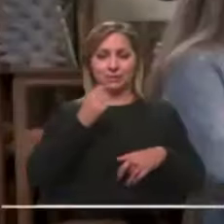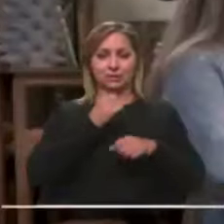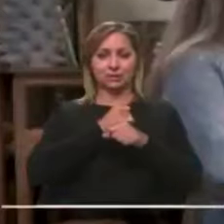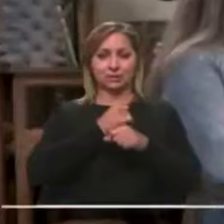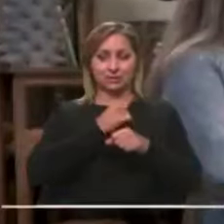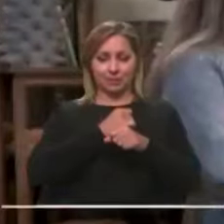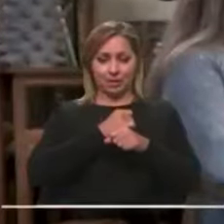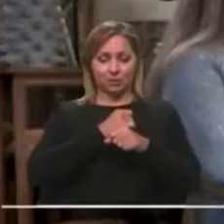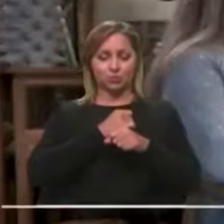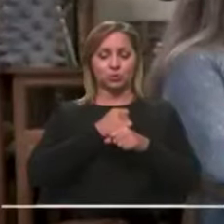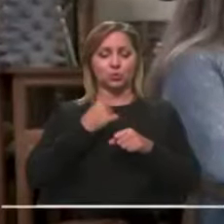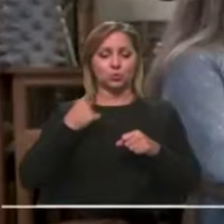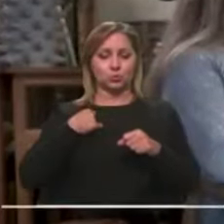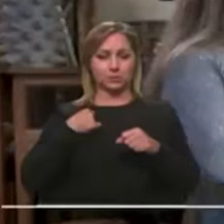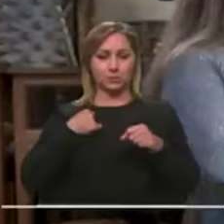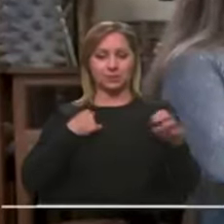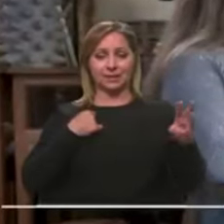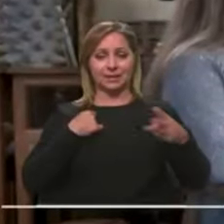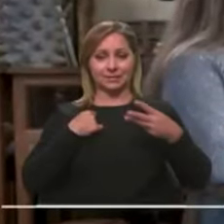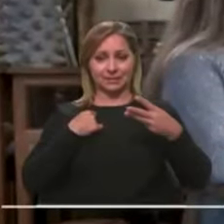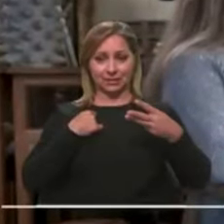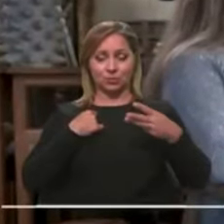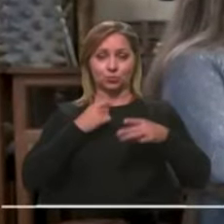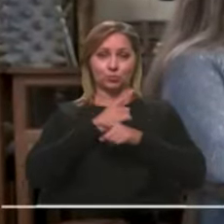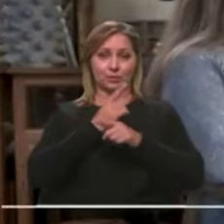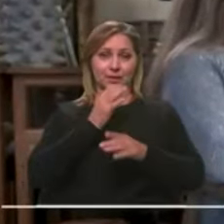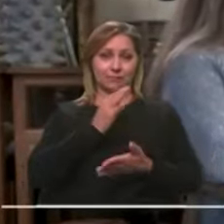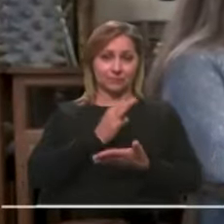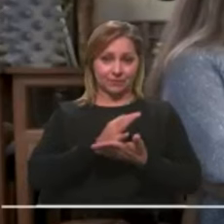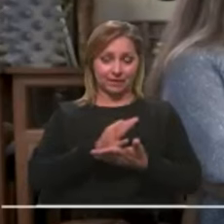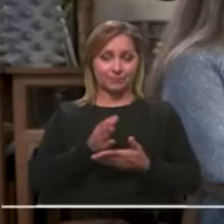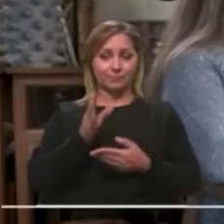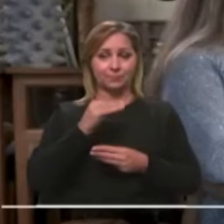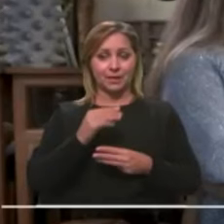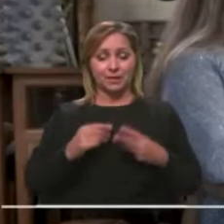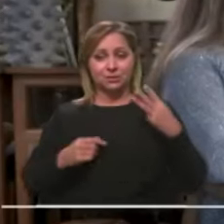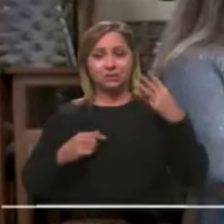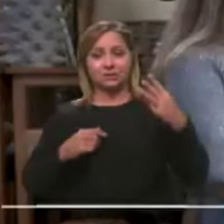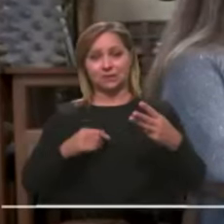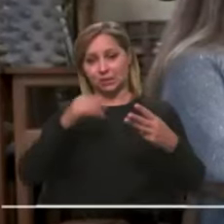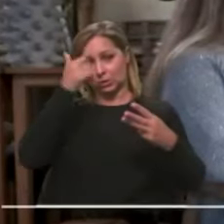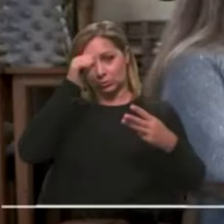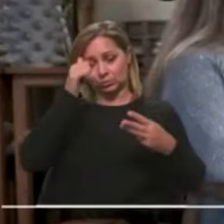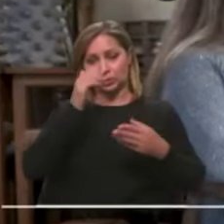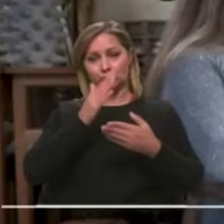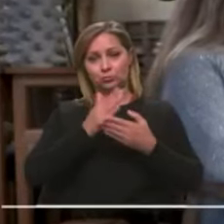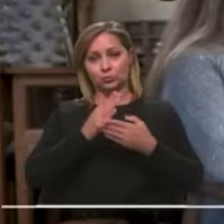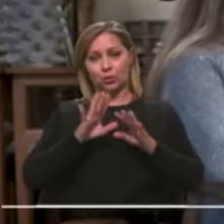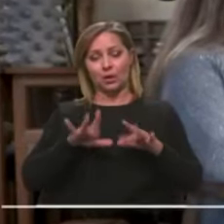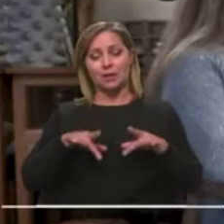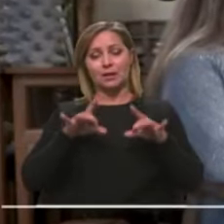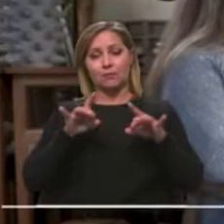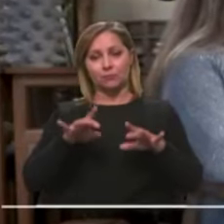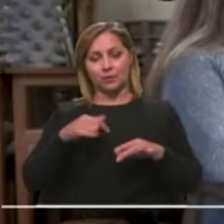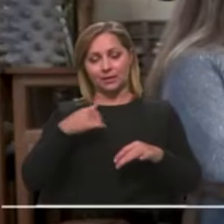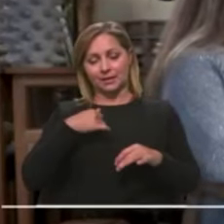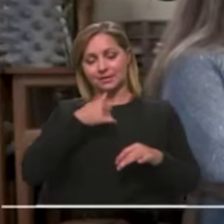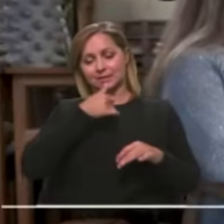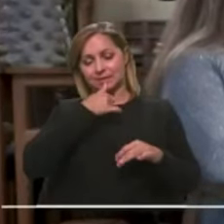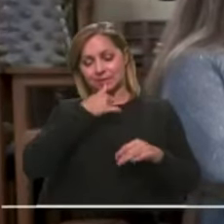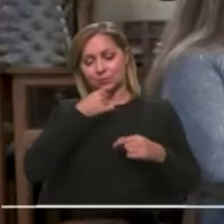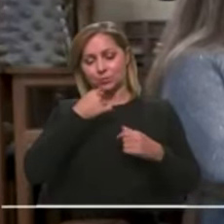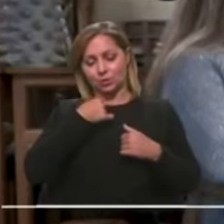de outubro, portanto tinha 3 espetáculos porque era feriado, e mais 3 no domingo, e depois só na folga é que se resolveu que eu deveria de